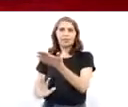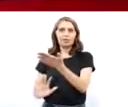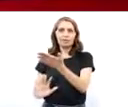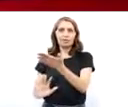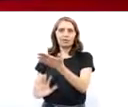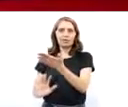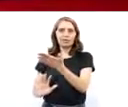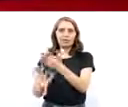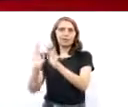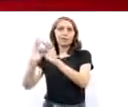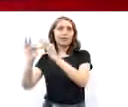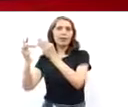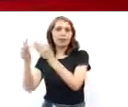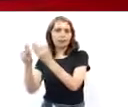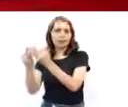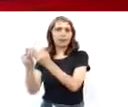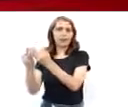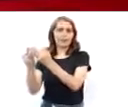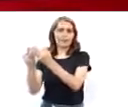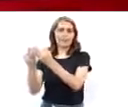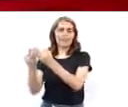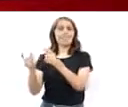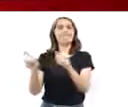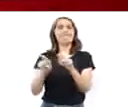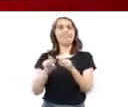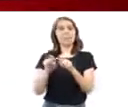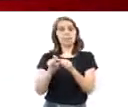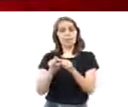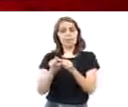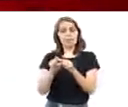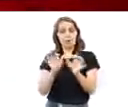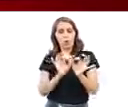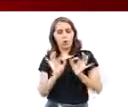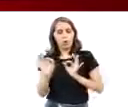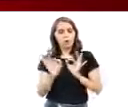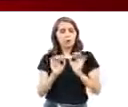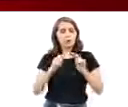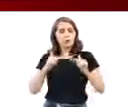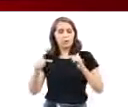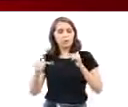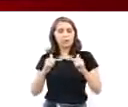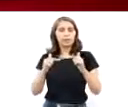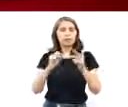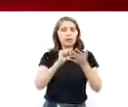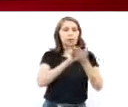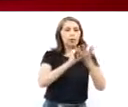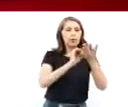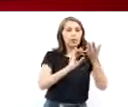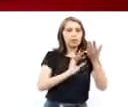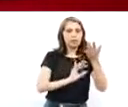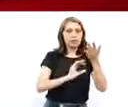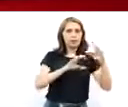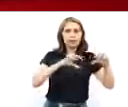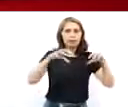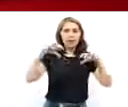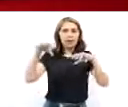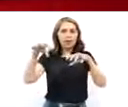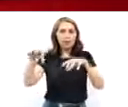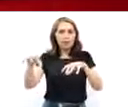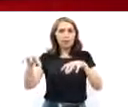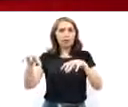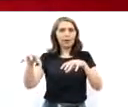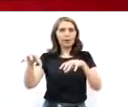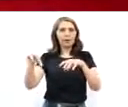atividades. Nós trabalhamos de forma com atividades remotas e com atividades